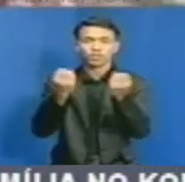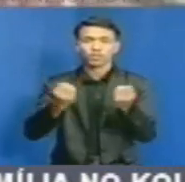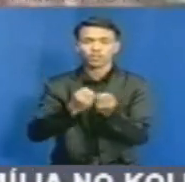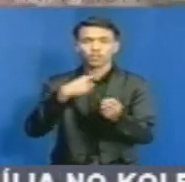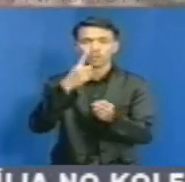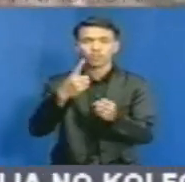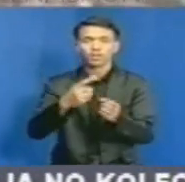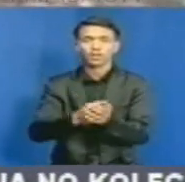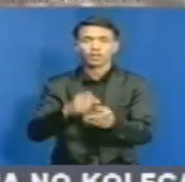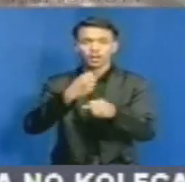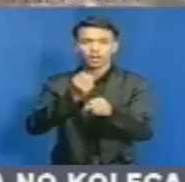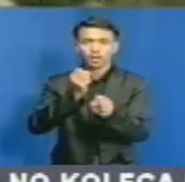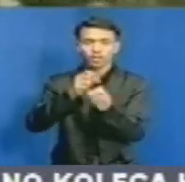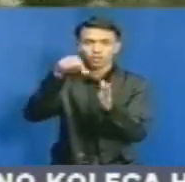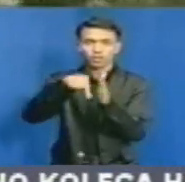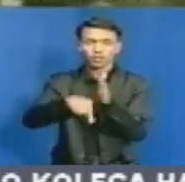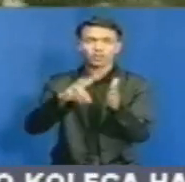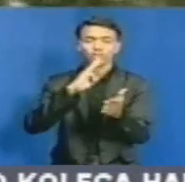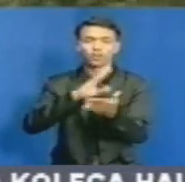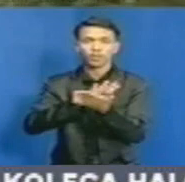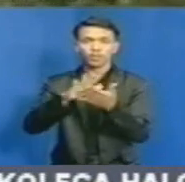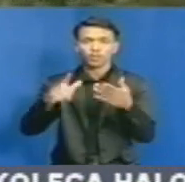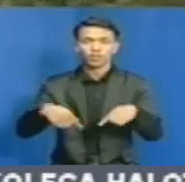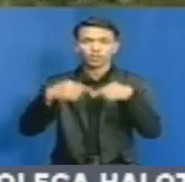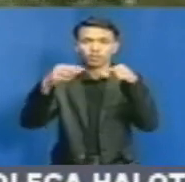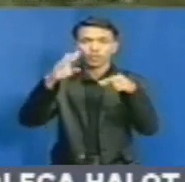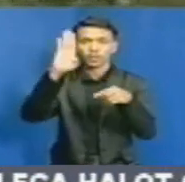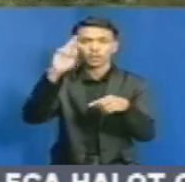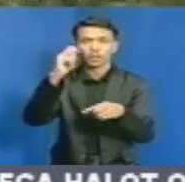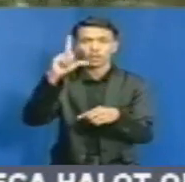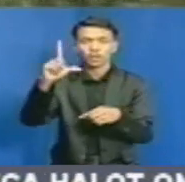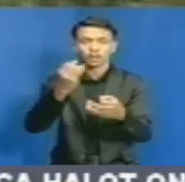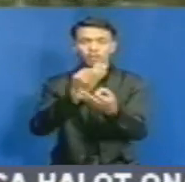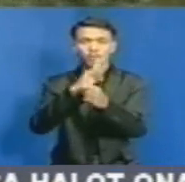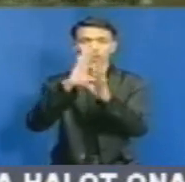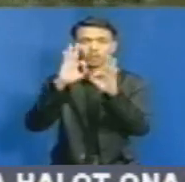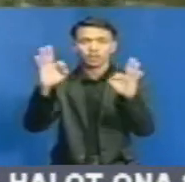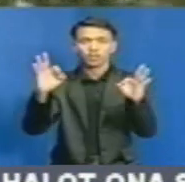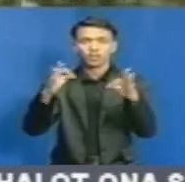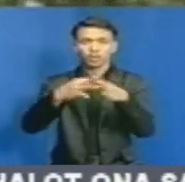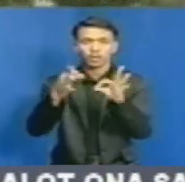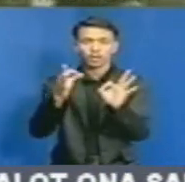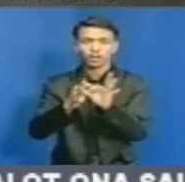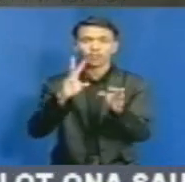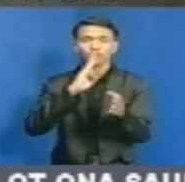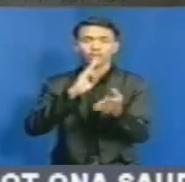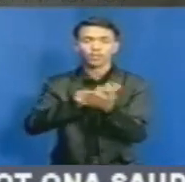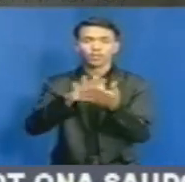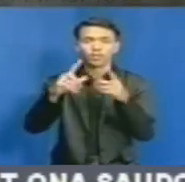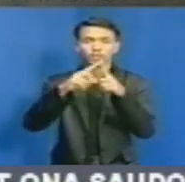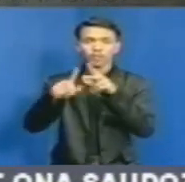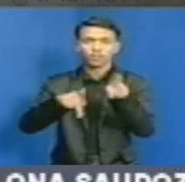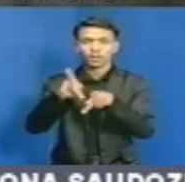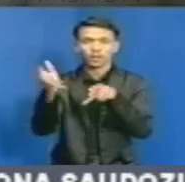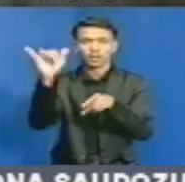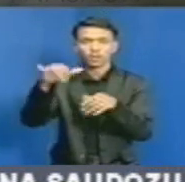o esforço para perfuração da BEMOS, no entrega a parte da TLP, a tu finaliza e canaliza BEMOS para a comunidade Sira, mas